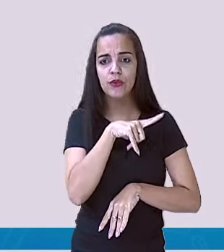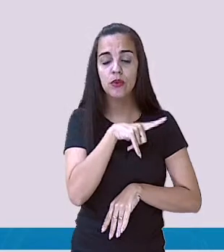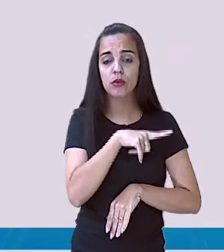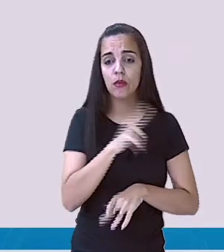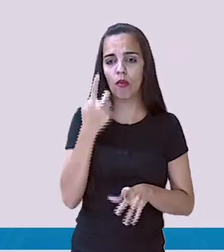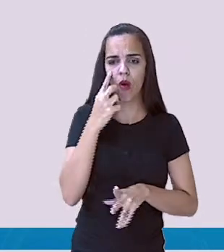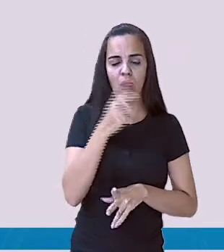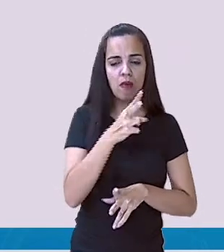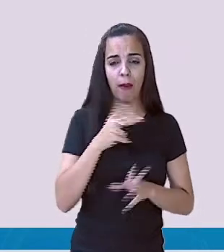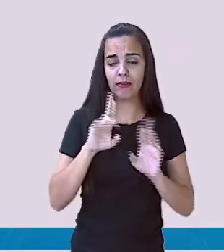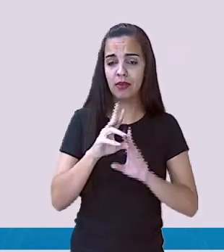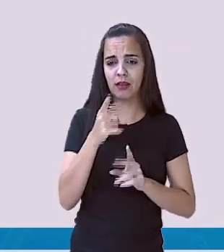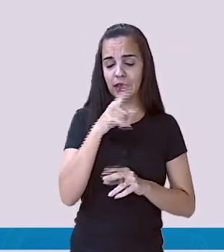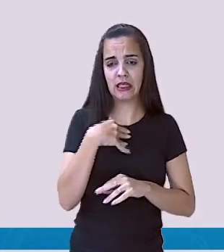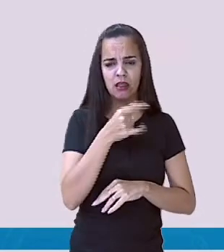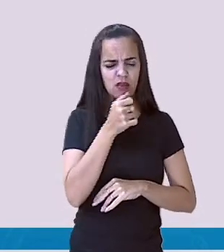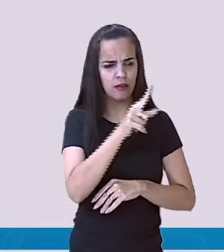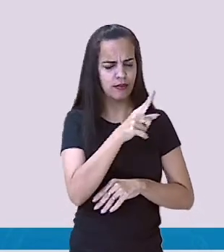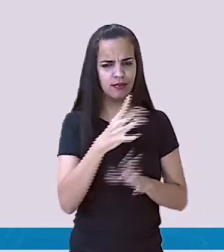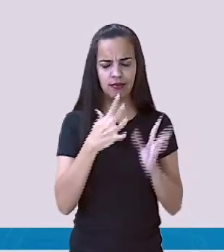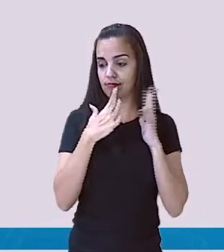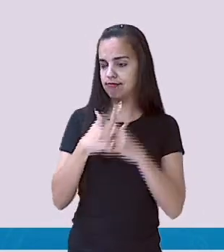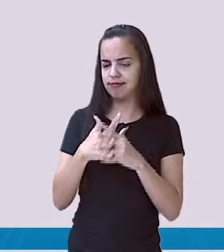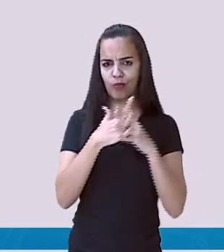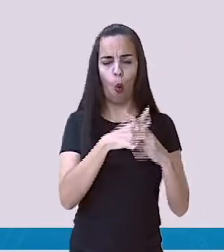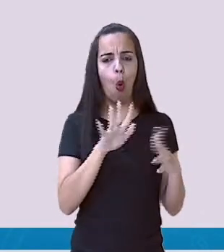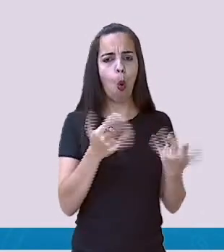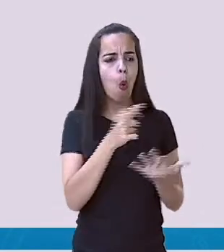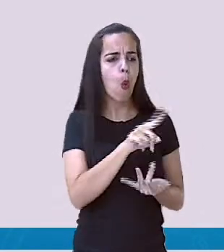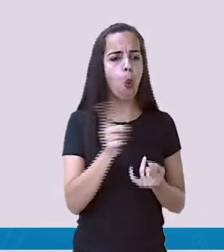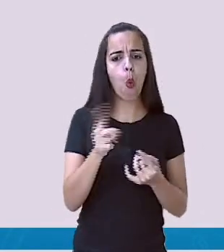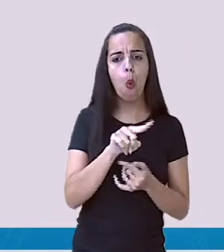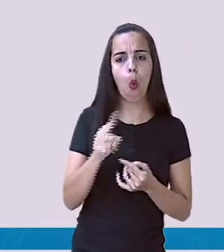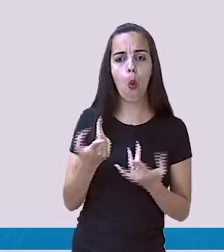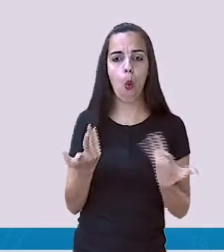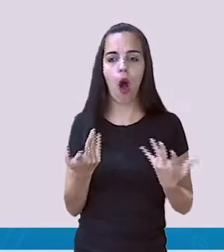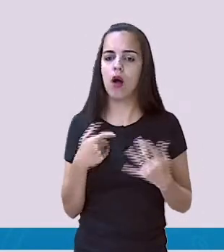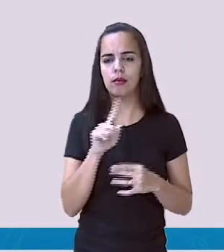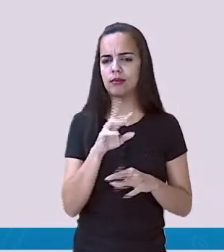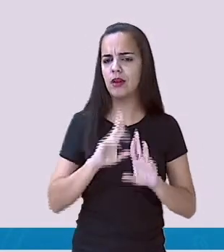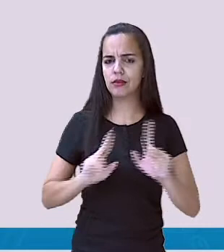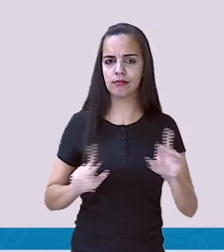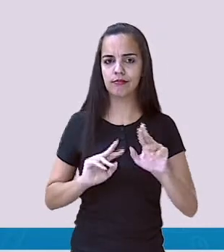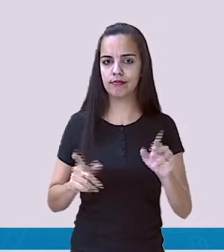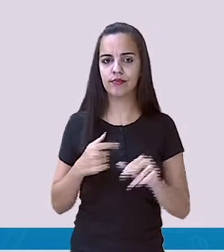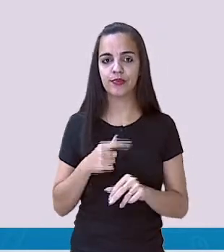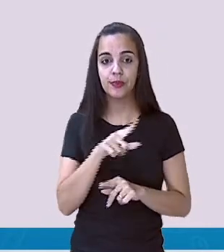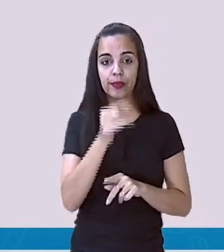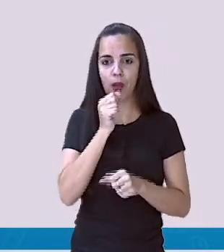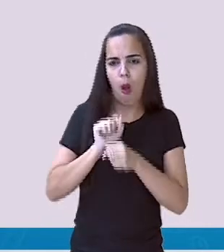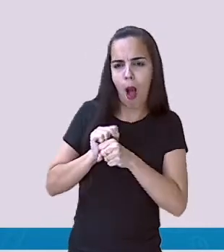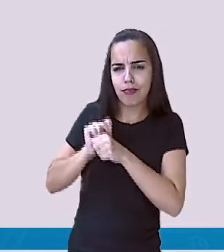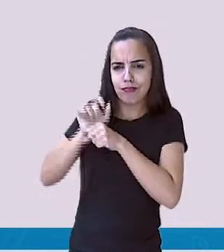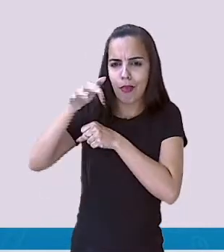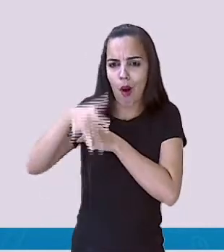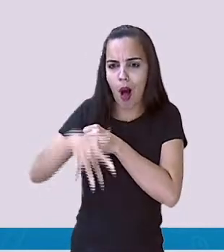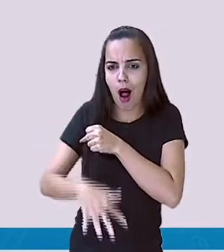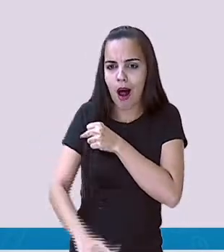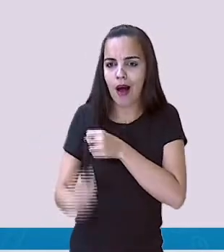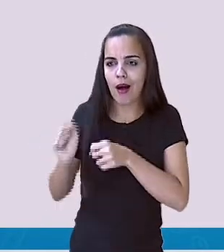floresta. Então, elas são bem diferentes. E as cachoeiras, geralmente, as imagens e